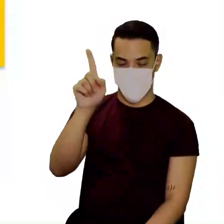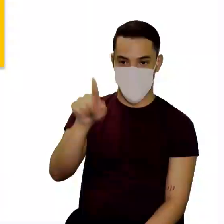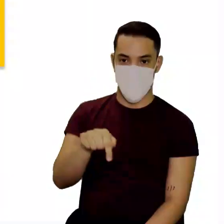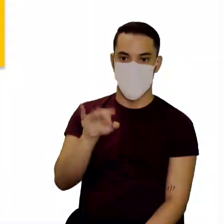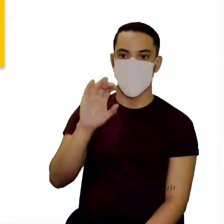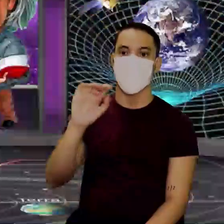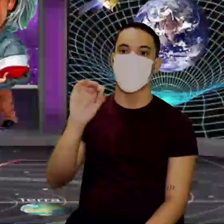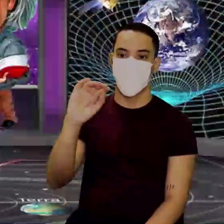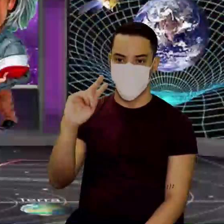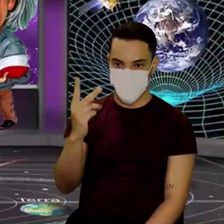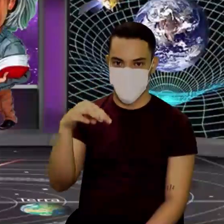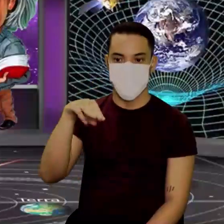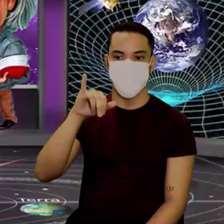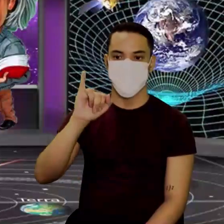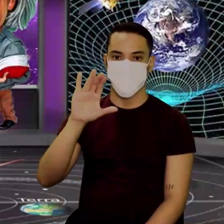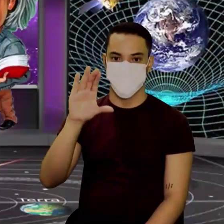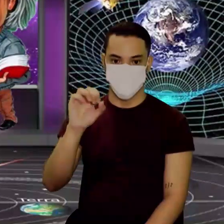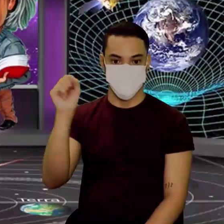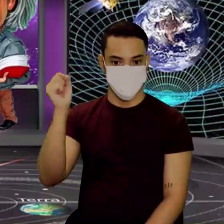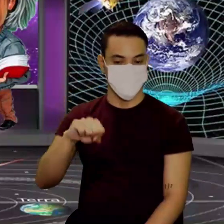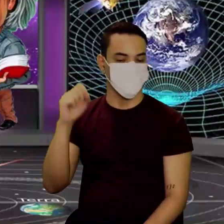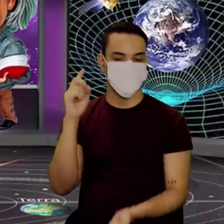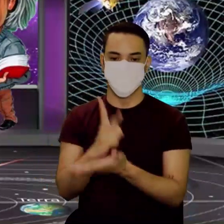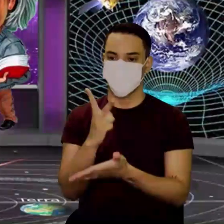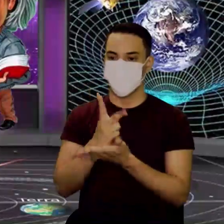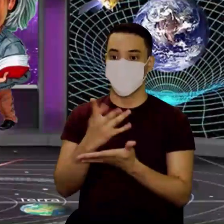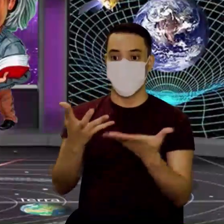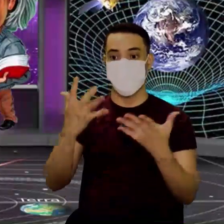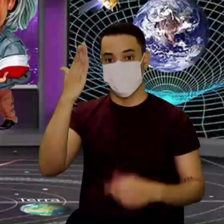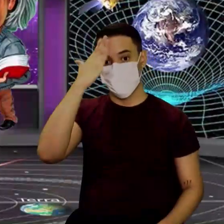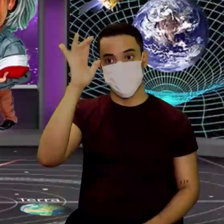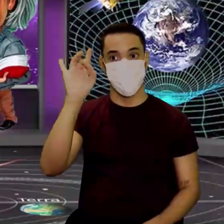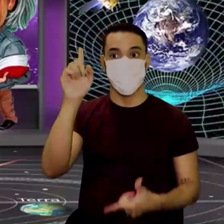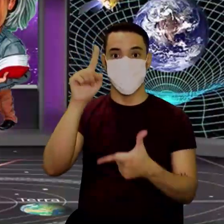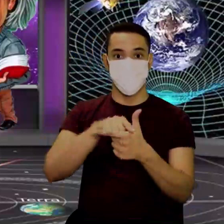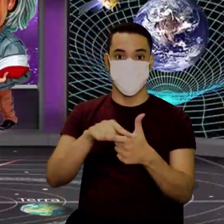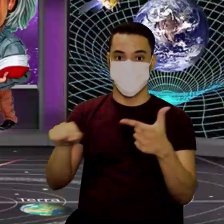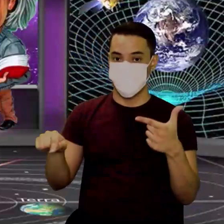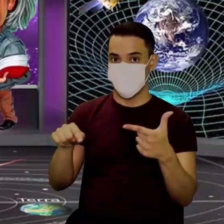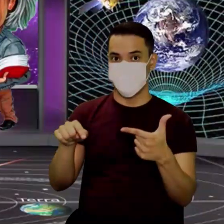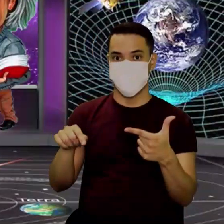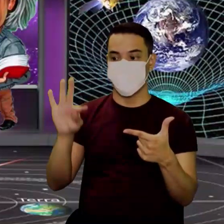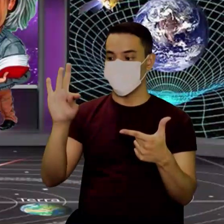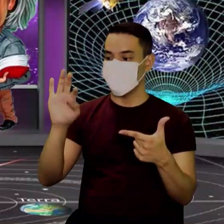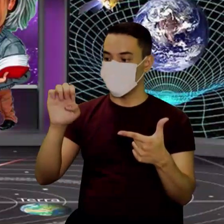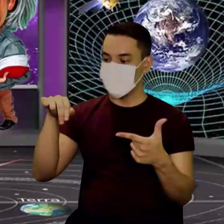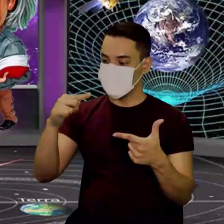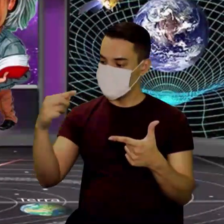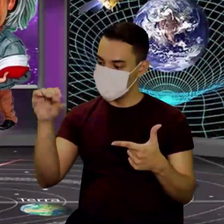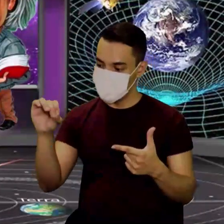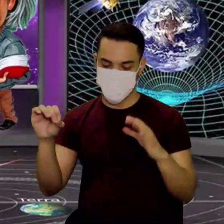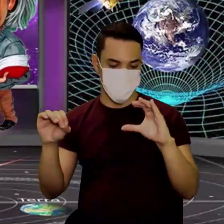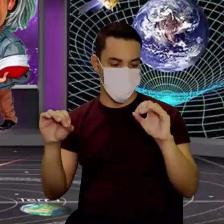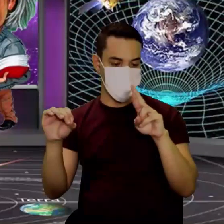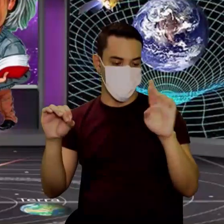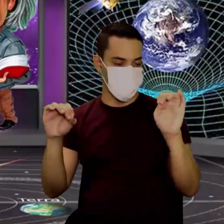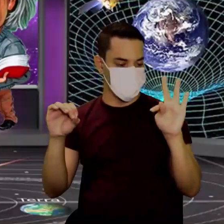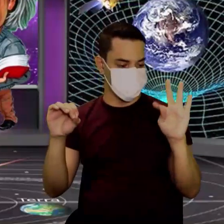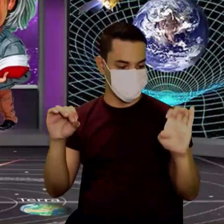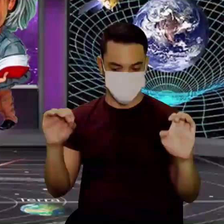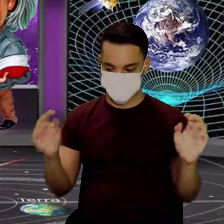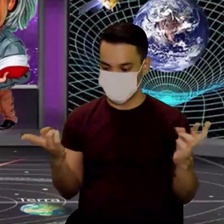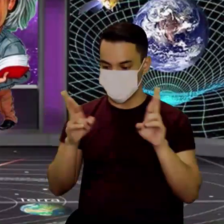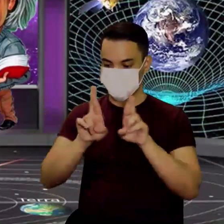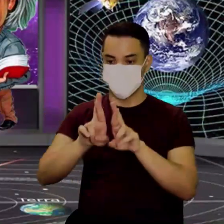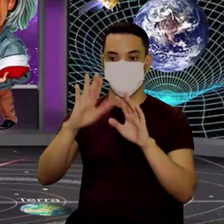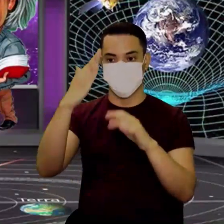é ôhmico, né? Então, toda vez que você quiser saber se é ôhmico, só é dividir tensão por corrente, todos os valores correspondentes. Aí você